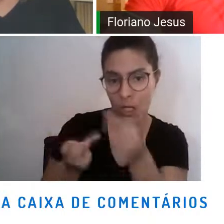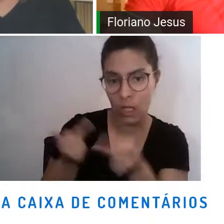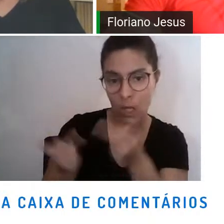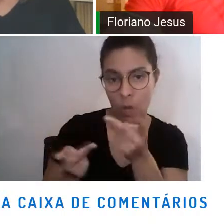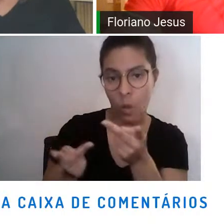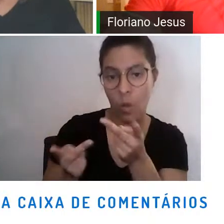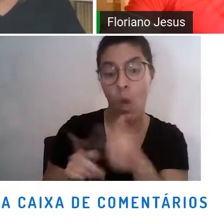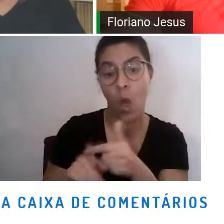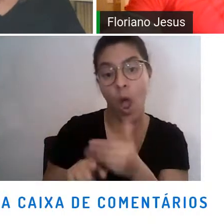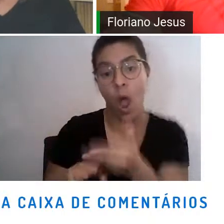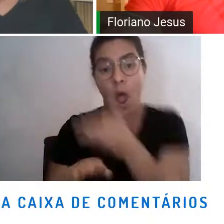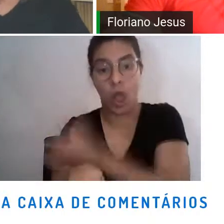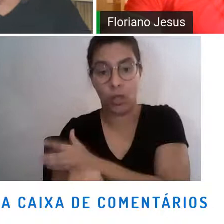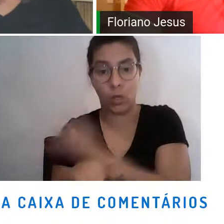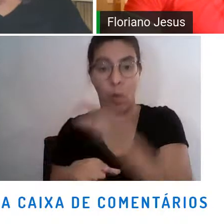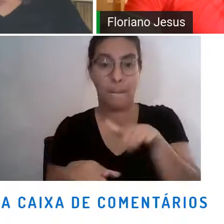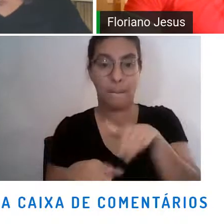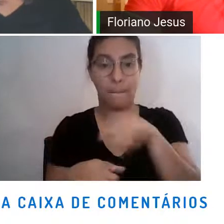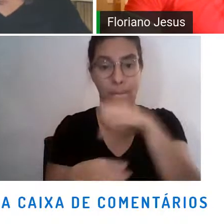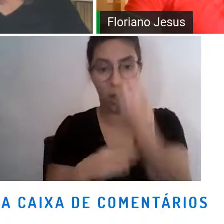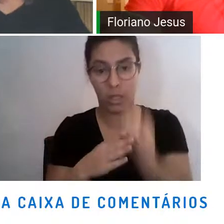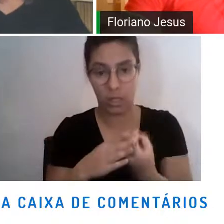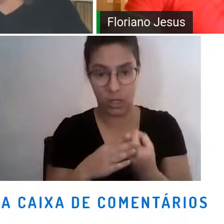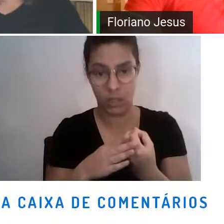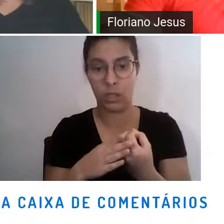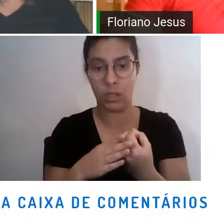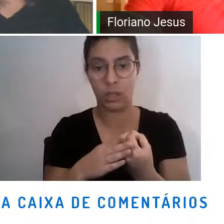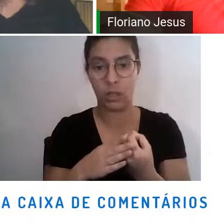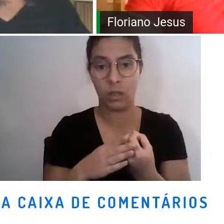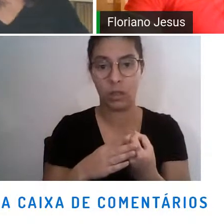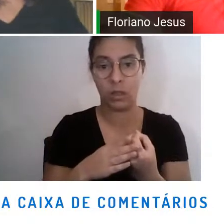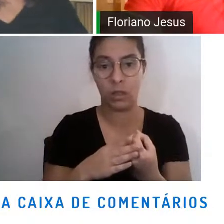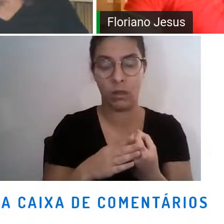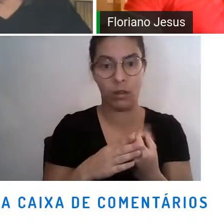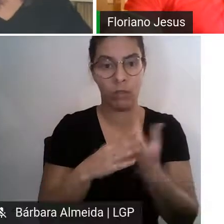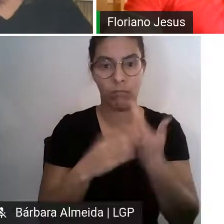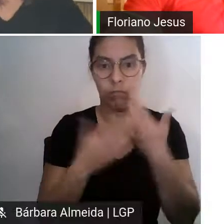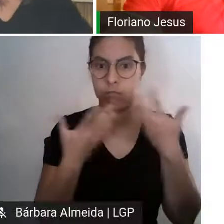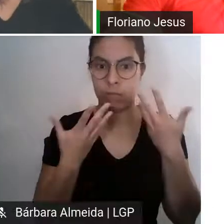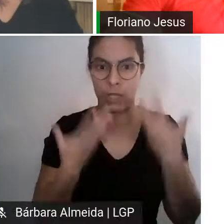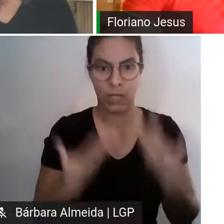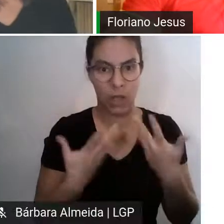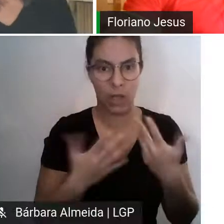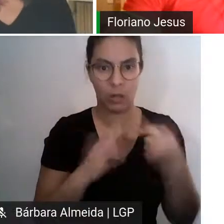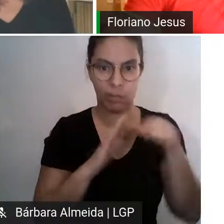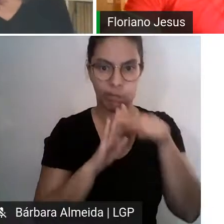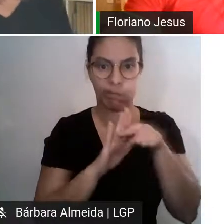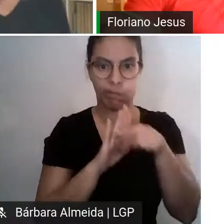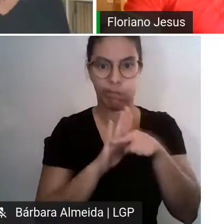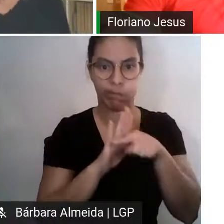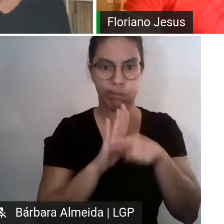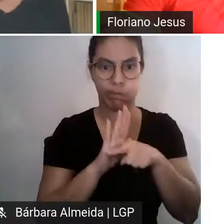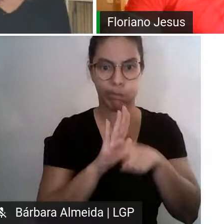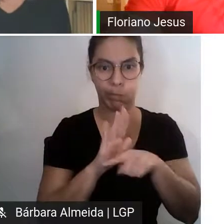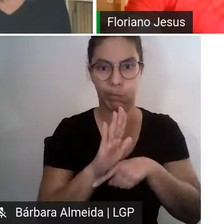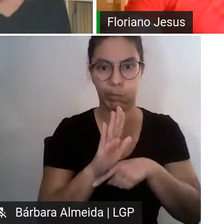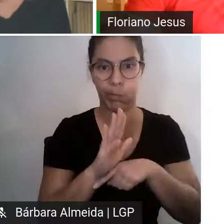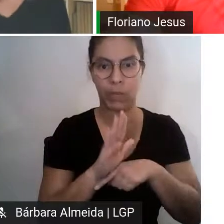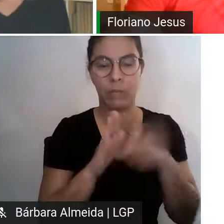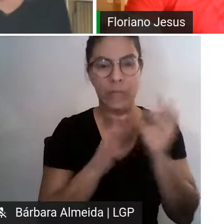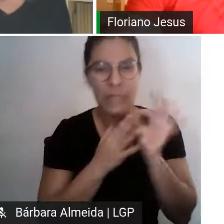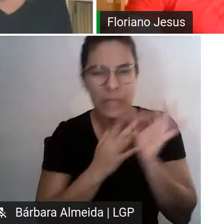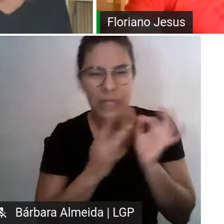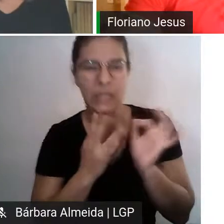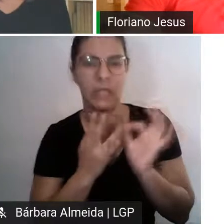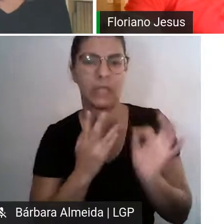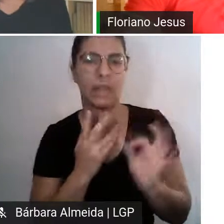basquete, que tinha um caderno de encargos, chamamos assim, completamente definido o que é que é, o